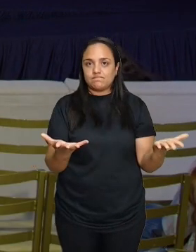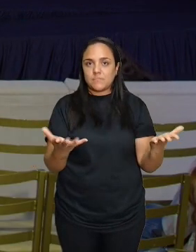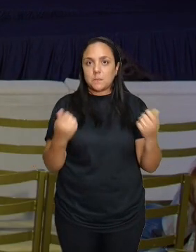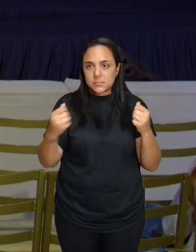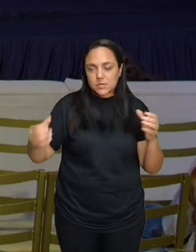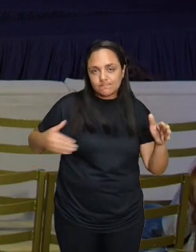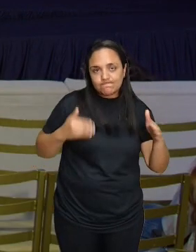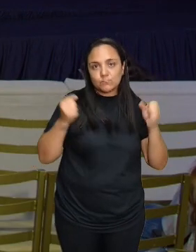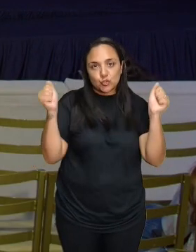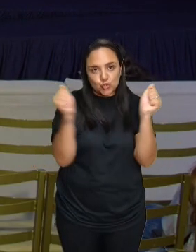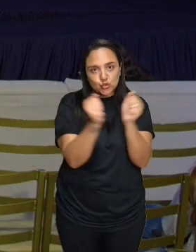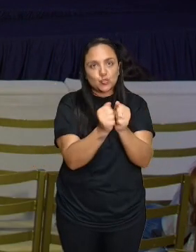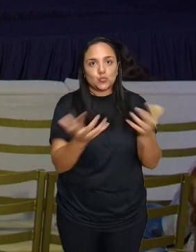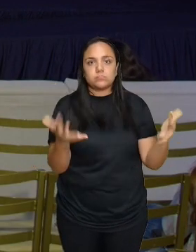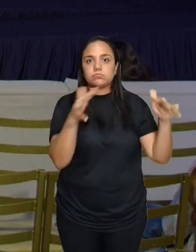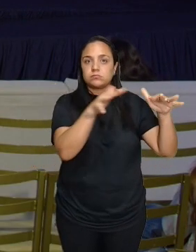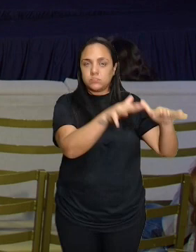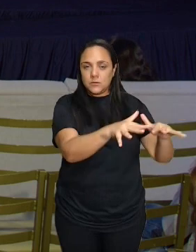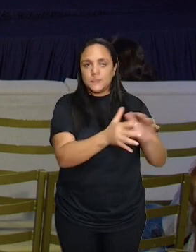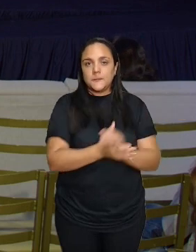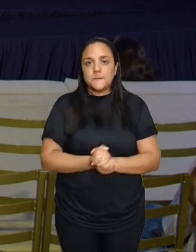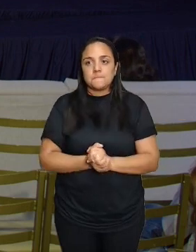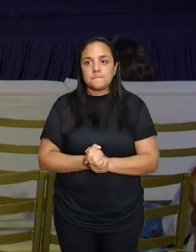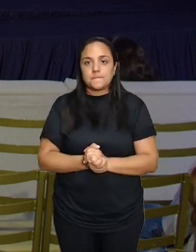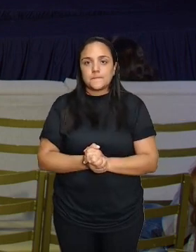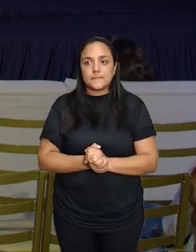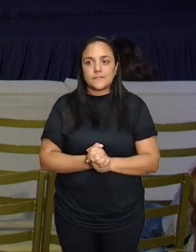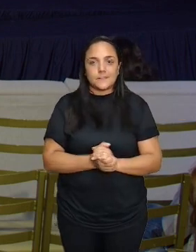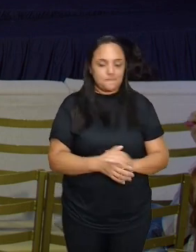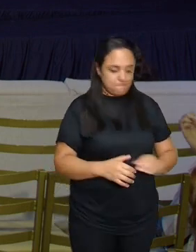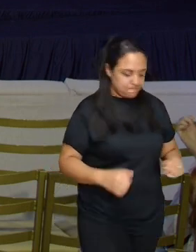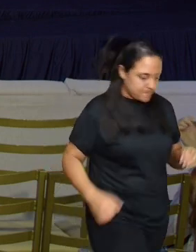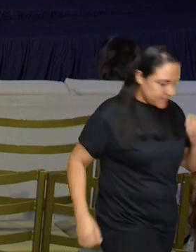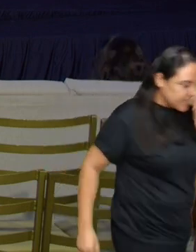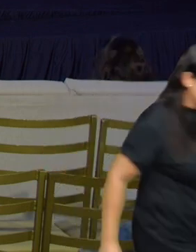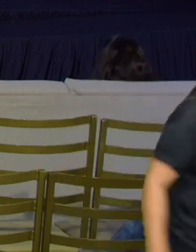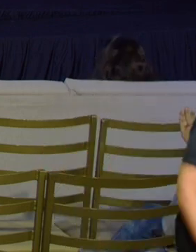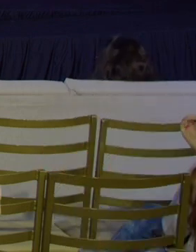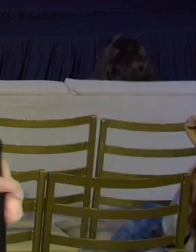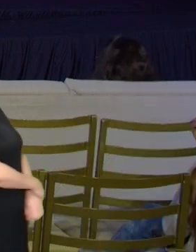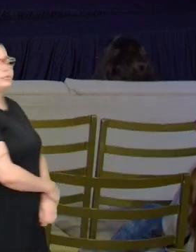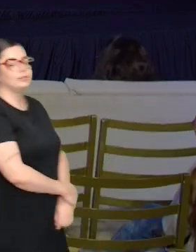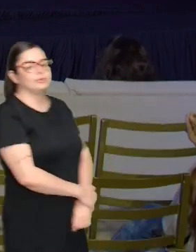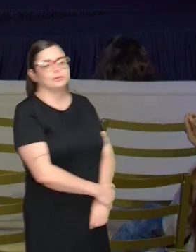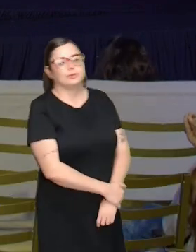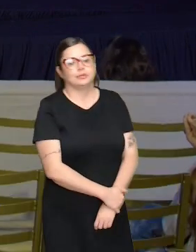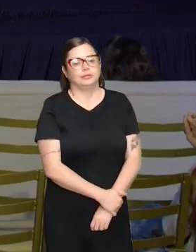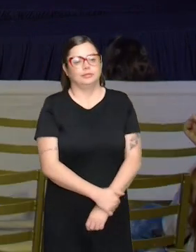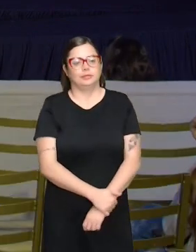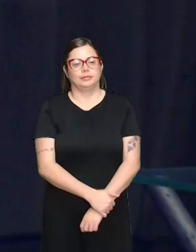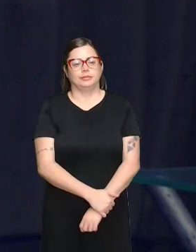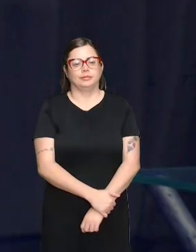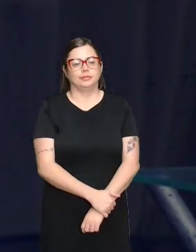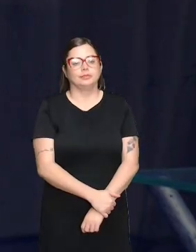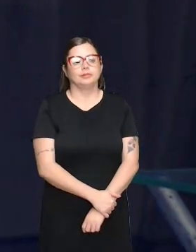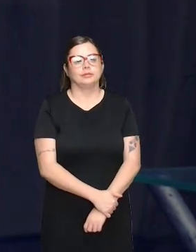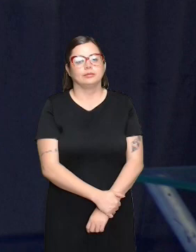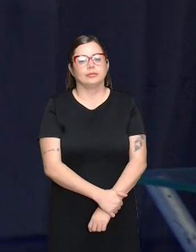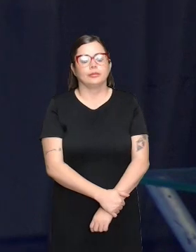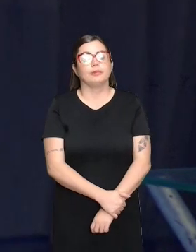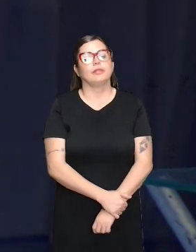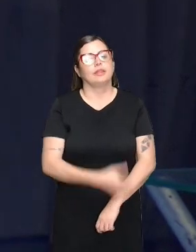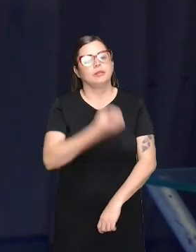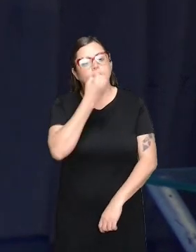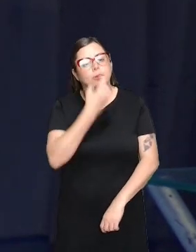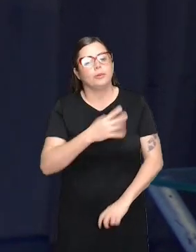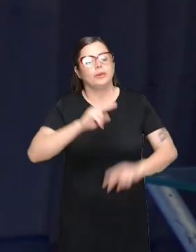né? E acho que você trouxe um ponto que é legal até trazer, que na própria temática de educação em dados